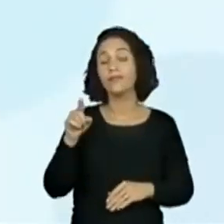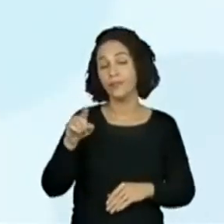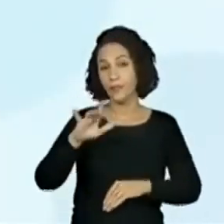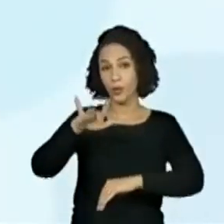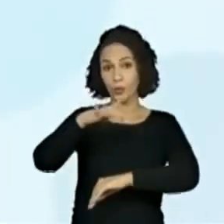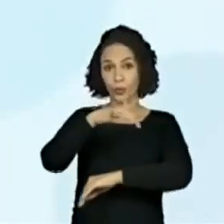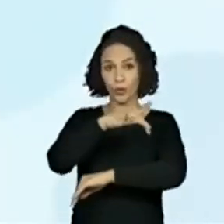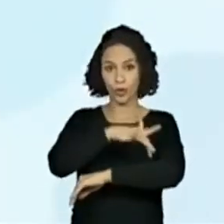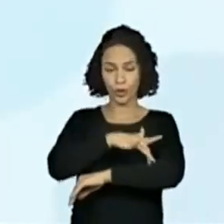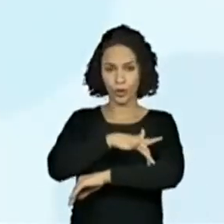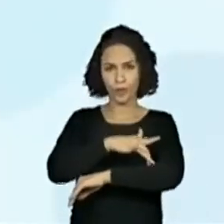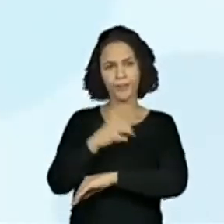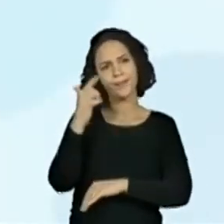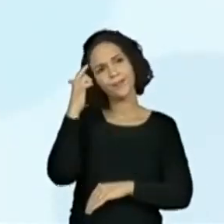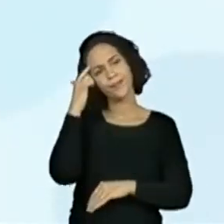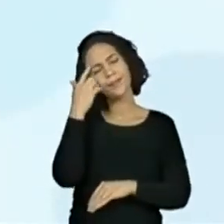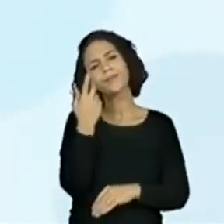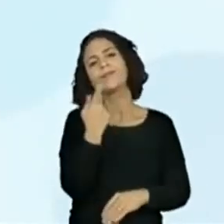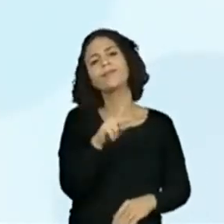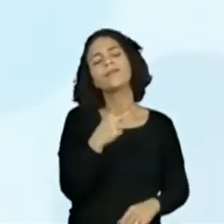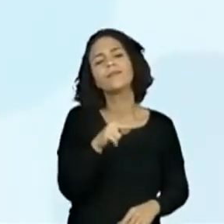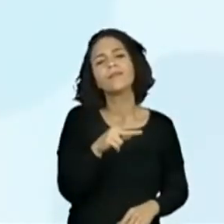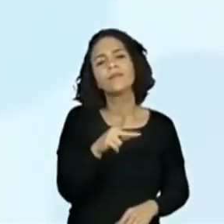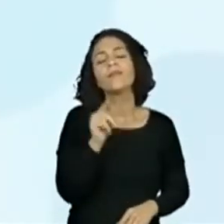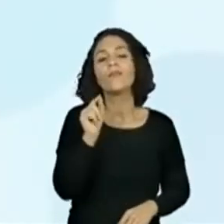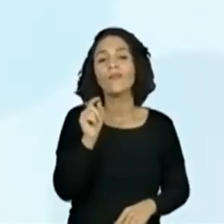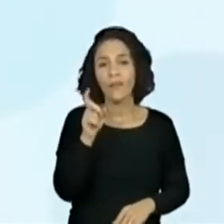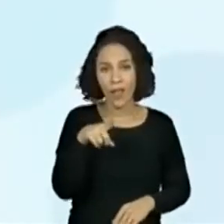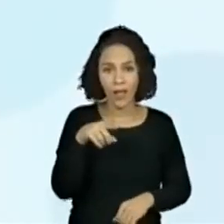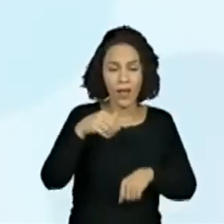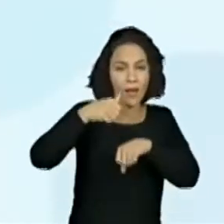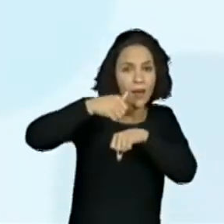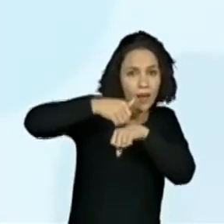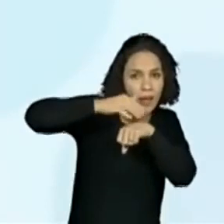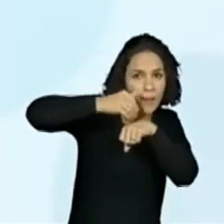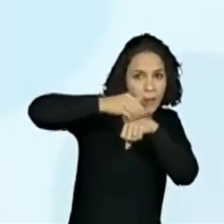mosquito. E vamos pensar no aparelho bucal. Lambedor,